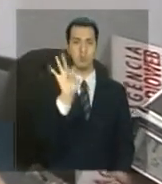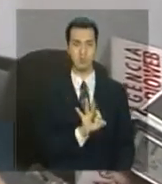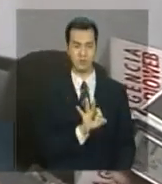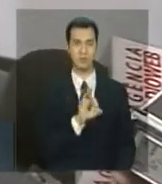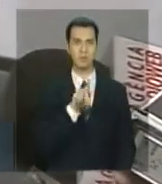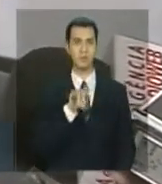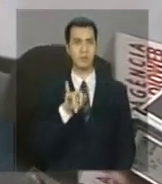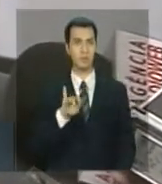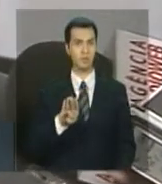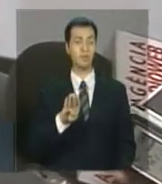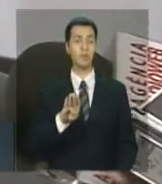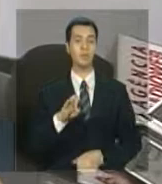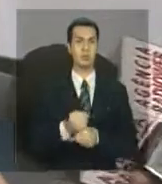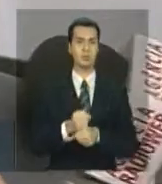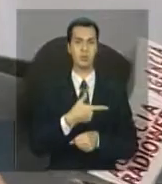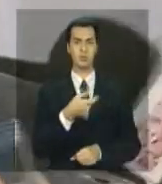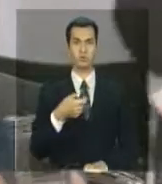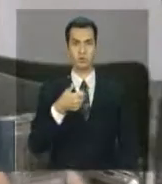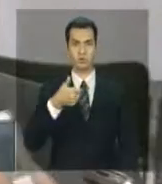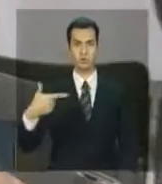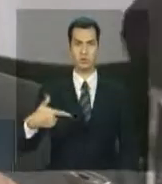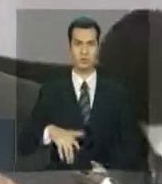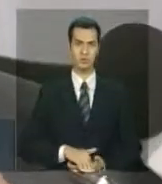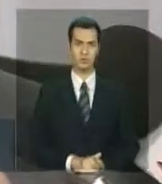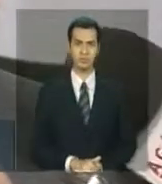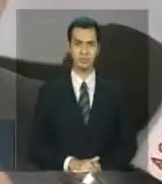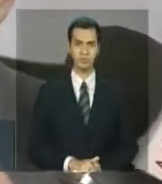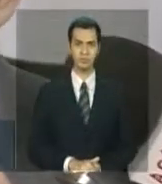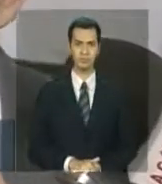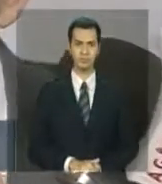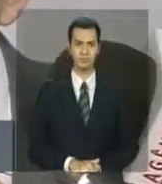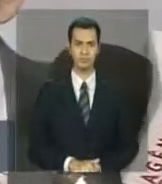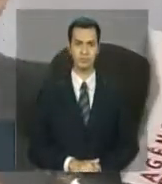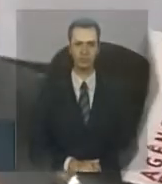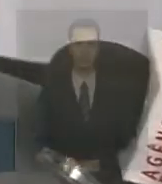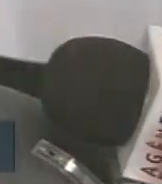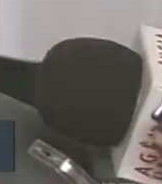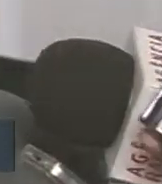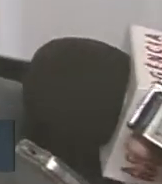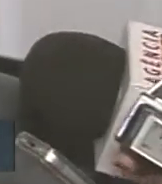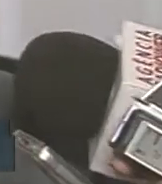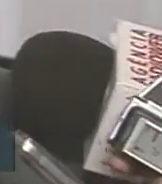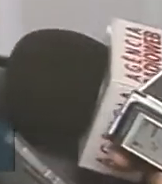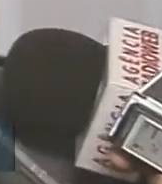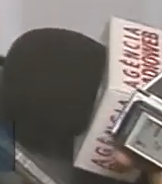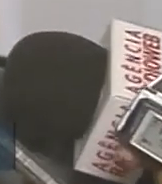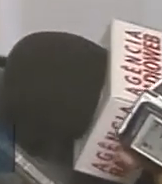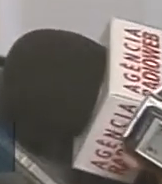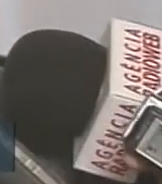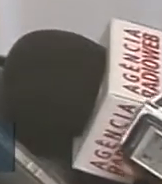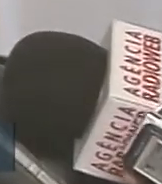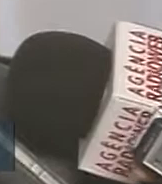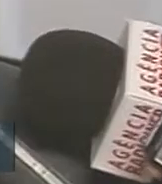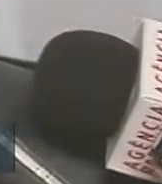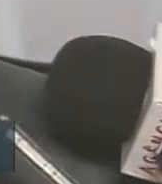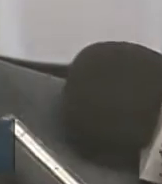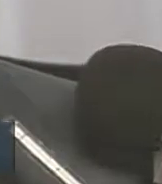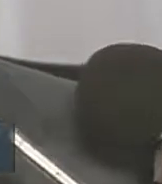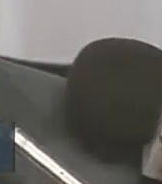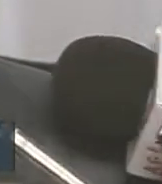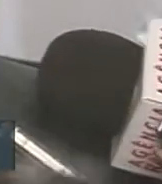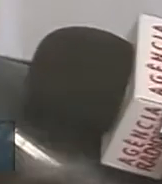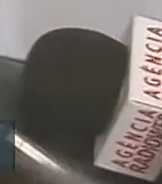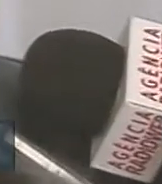em 2012. Ministro, em relação às medidas para exportação que o MITIC está tomando, também se tem algumas medidas na área da fazenda.